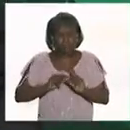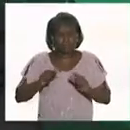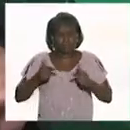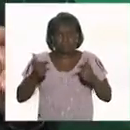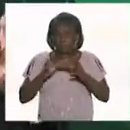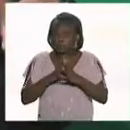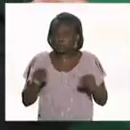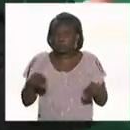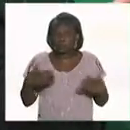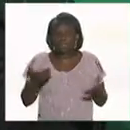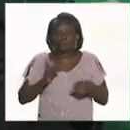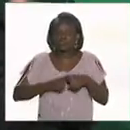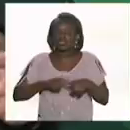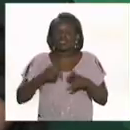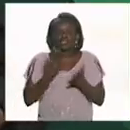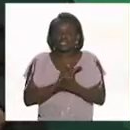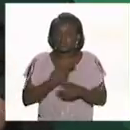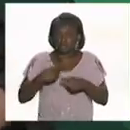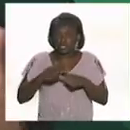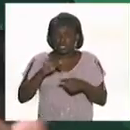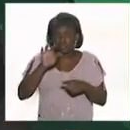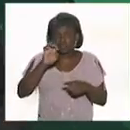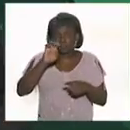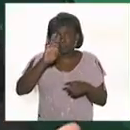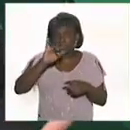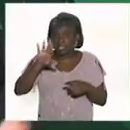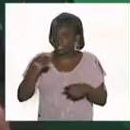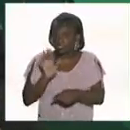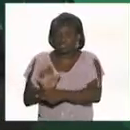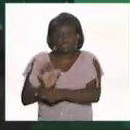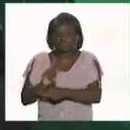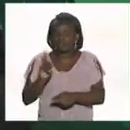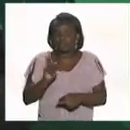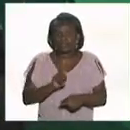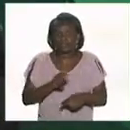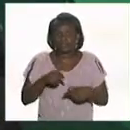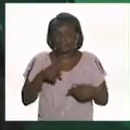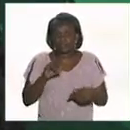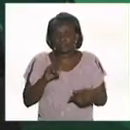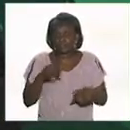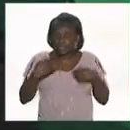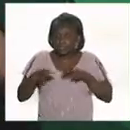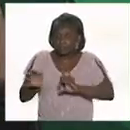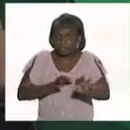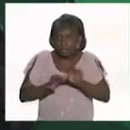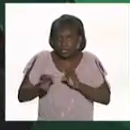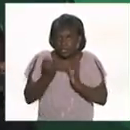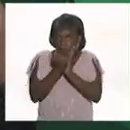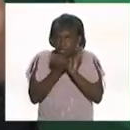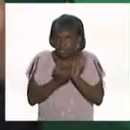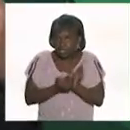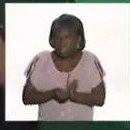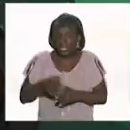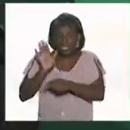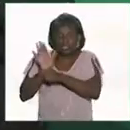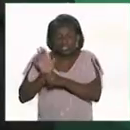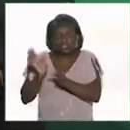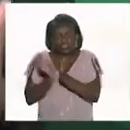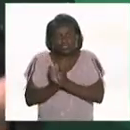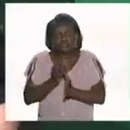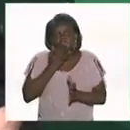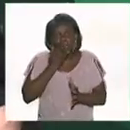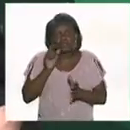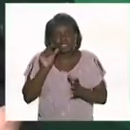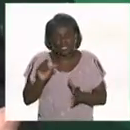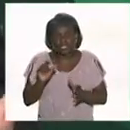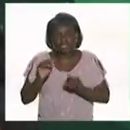fase ali. Agora, por que não acontece? A federação não protege os clubes pequenos. A federação ela tem que criar um plano, um programa de ajudar